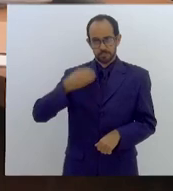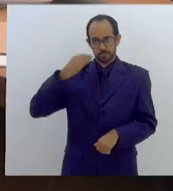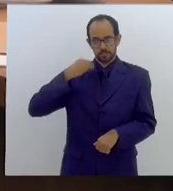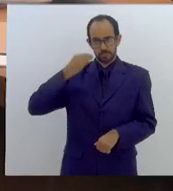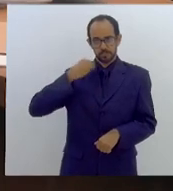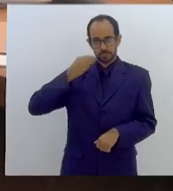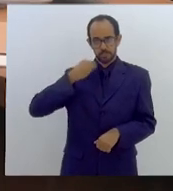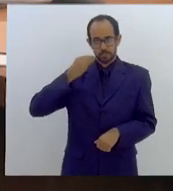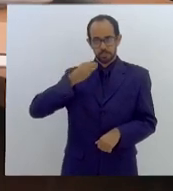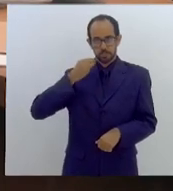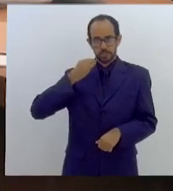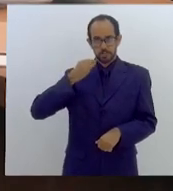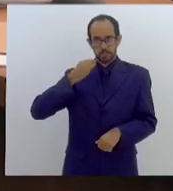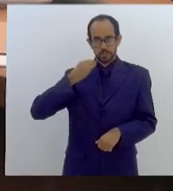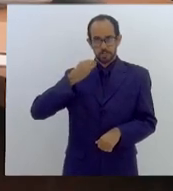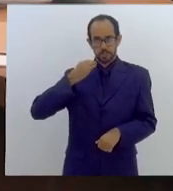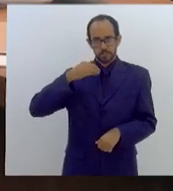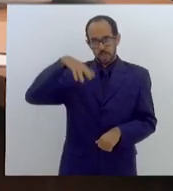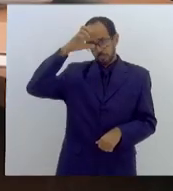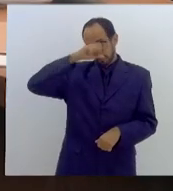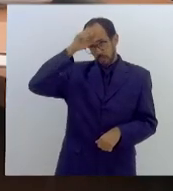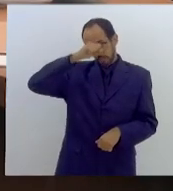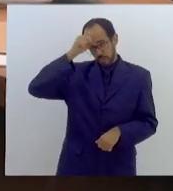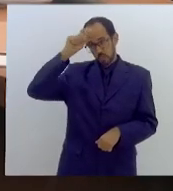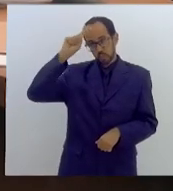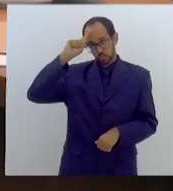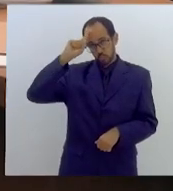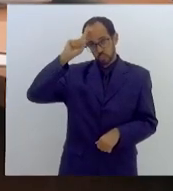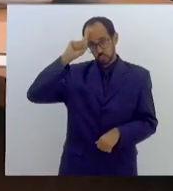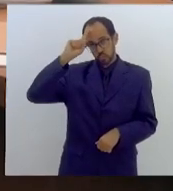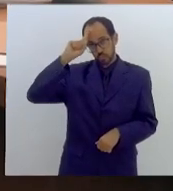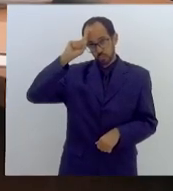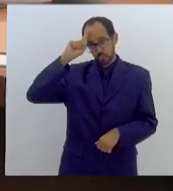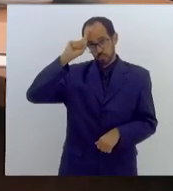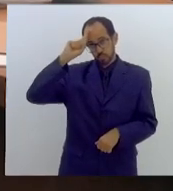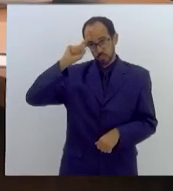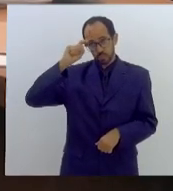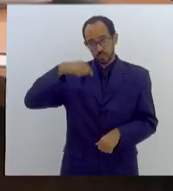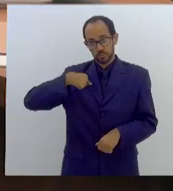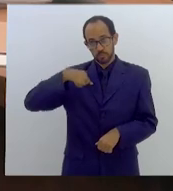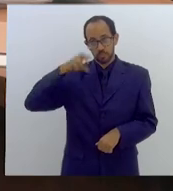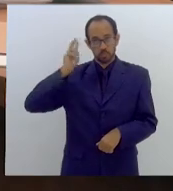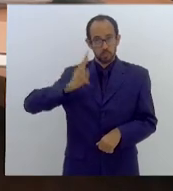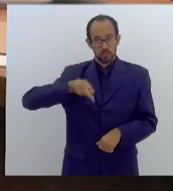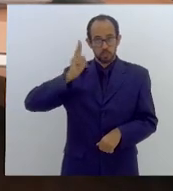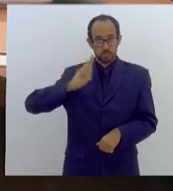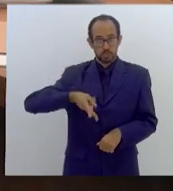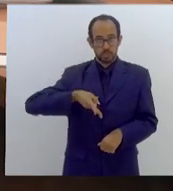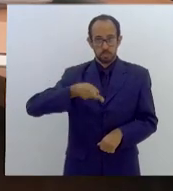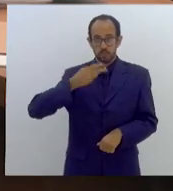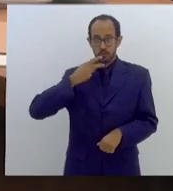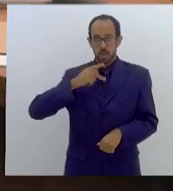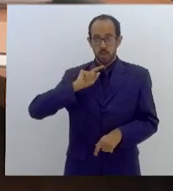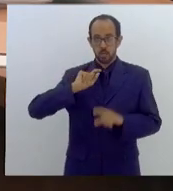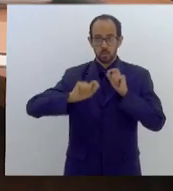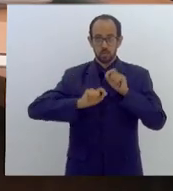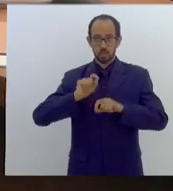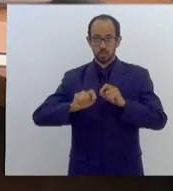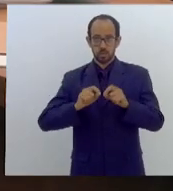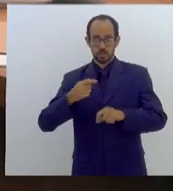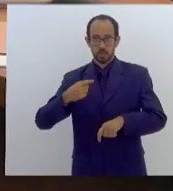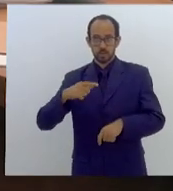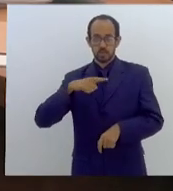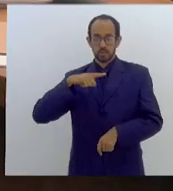experiência de ir aprendendo a cada dia. E eu sempre digo que eu tenho